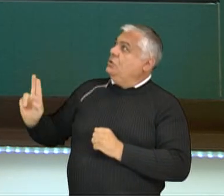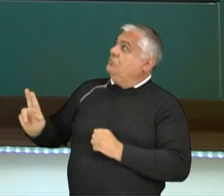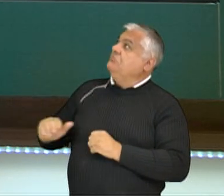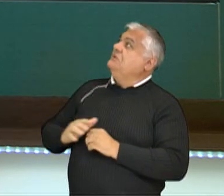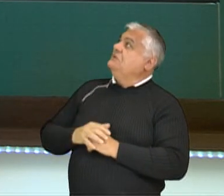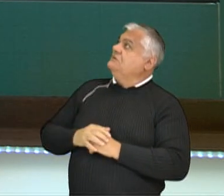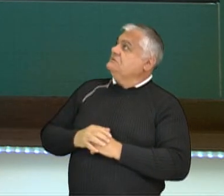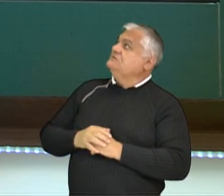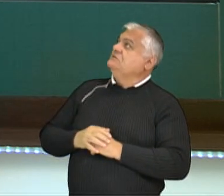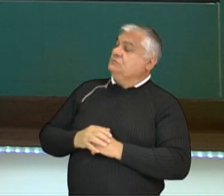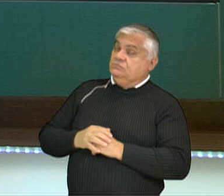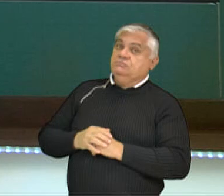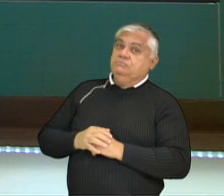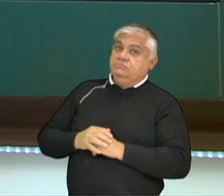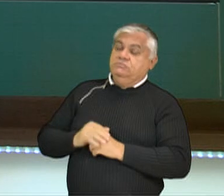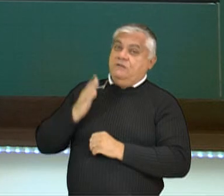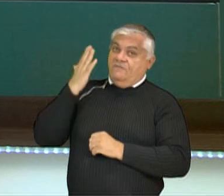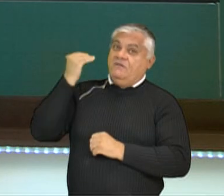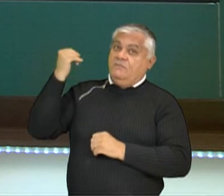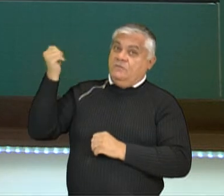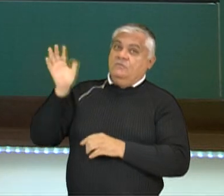uns clássicos aí.